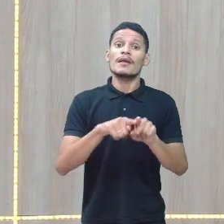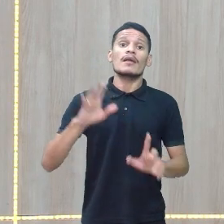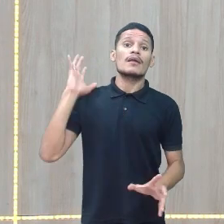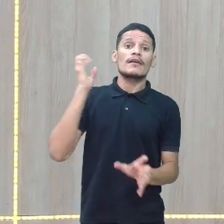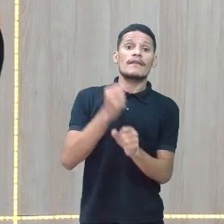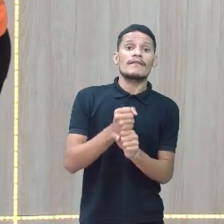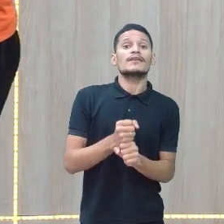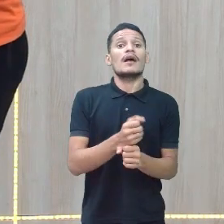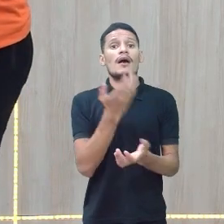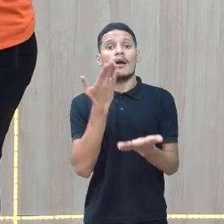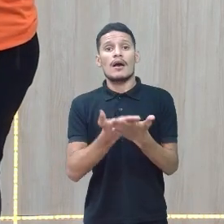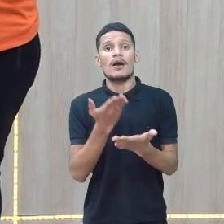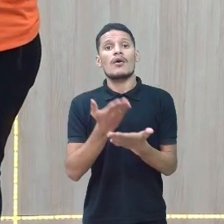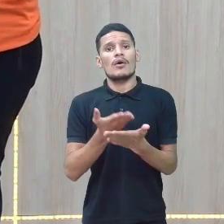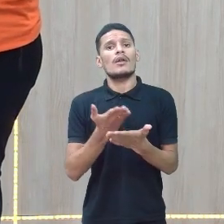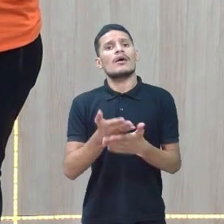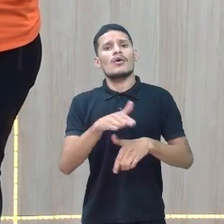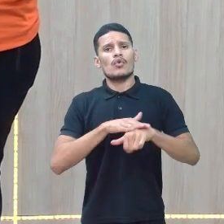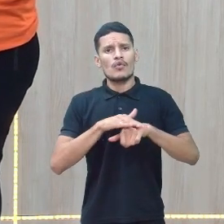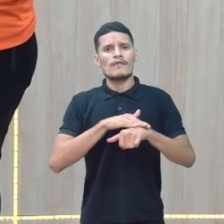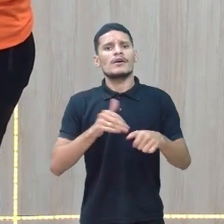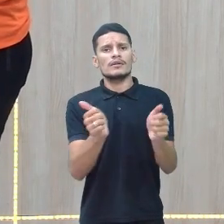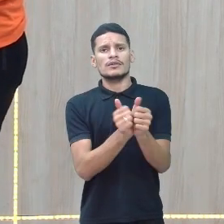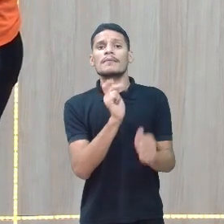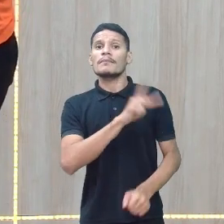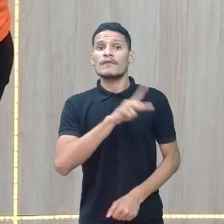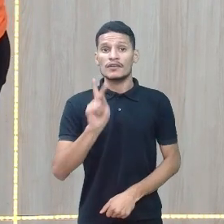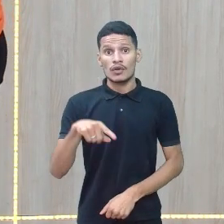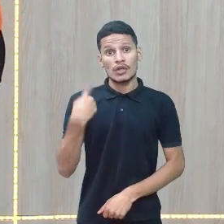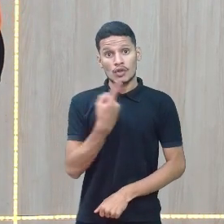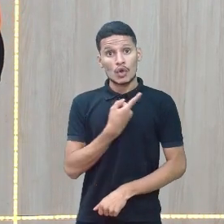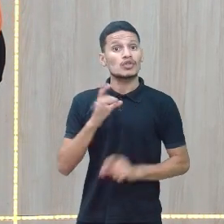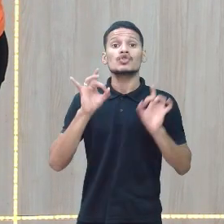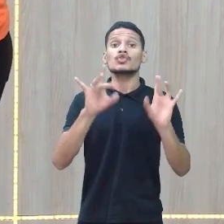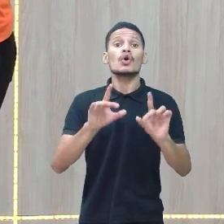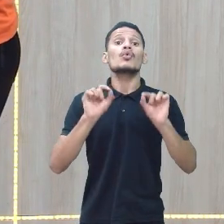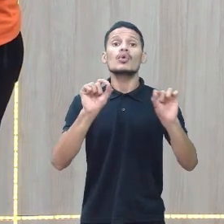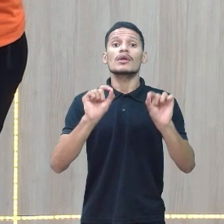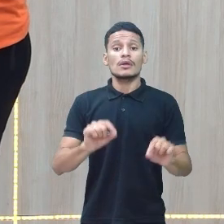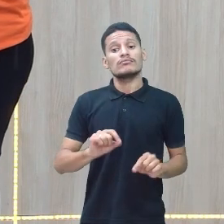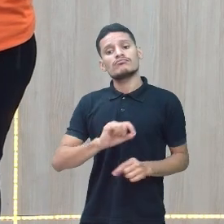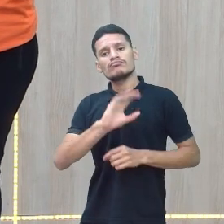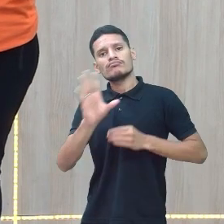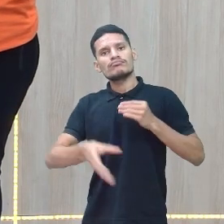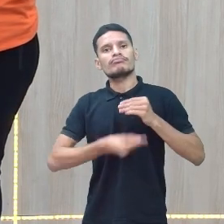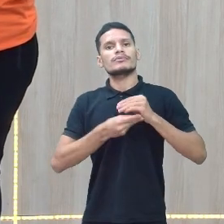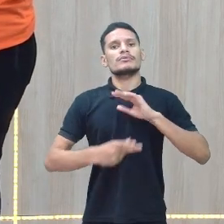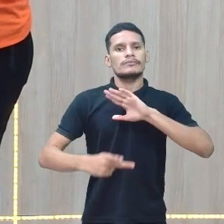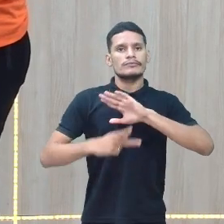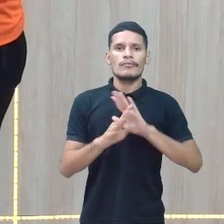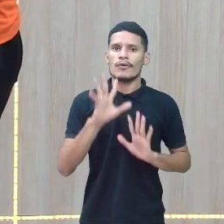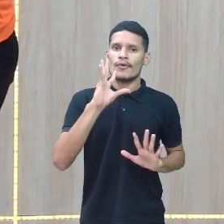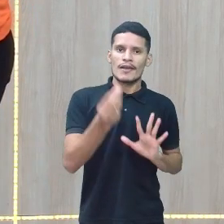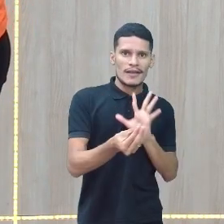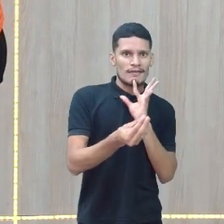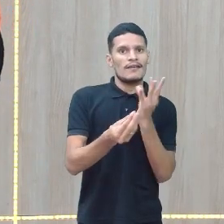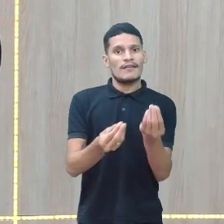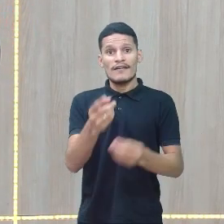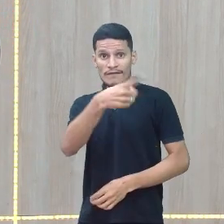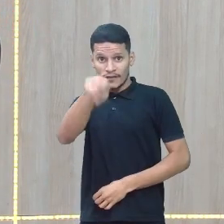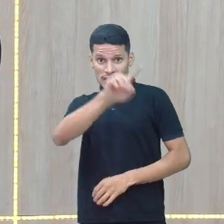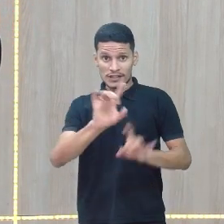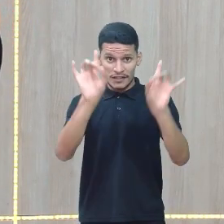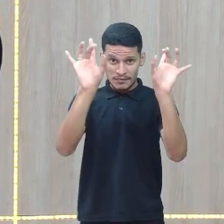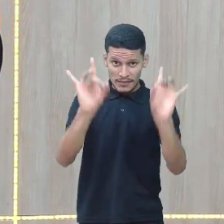revisa essa aula, conversa com a sua professora. Aqui estamos apenas somando conhecimento. Vocês são muito